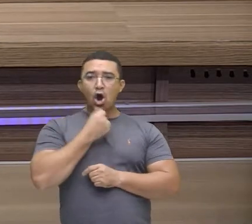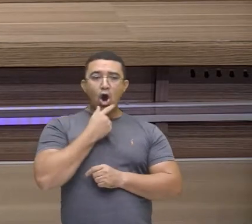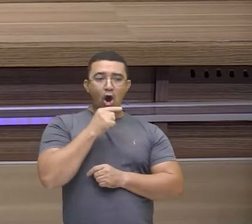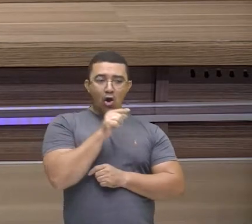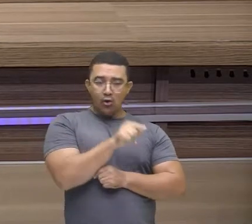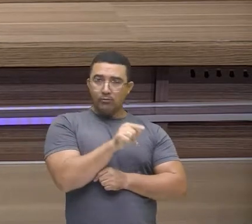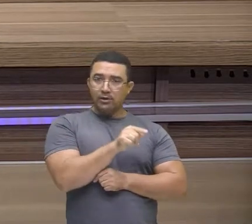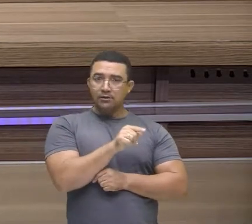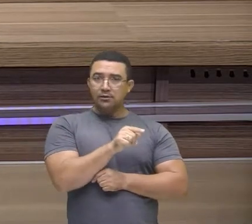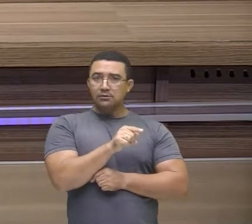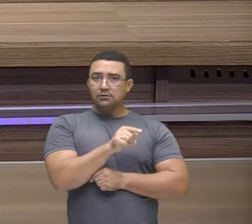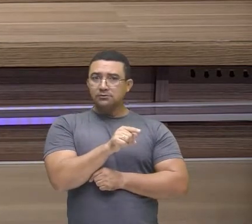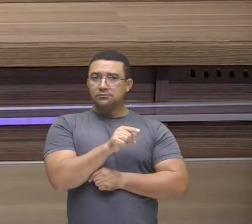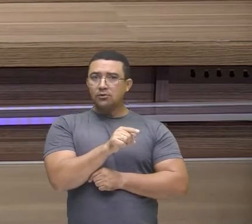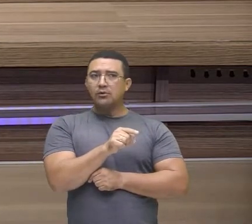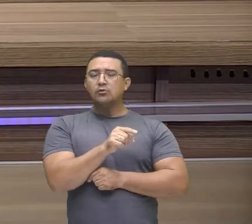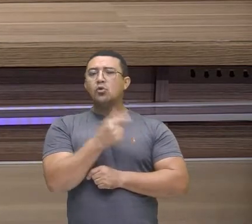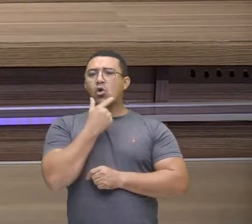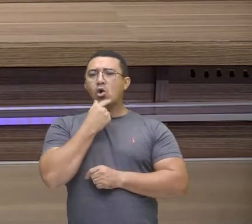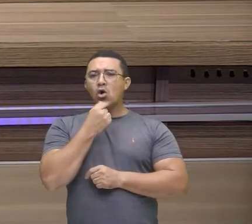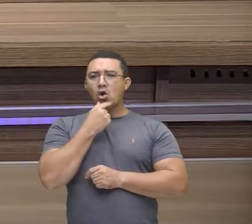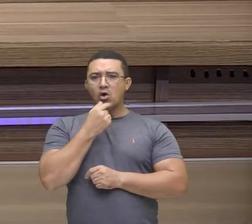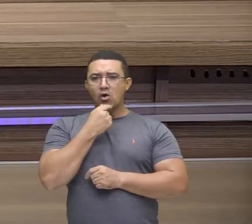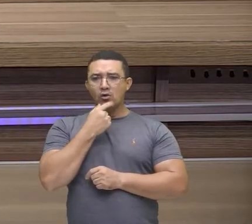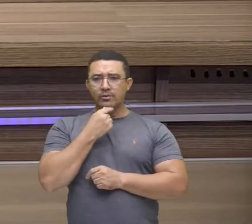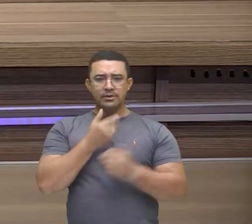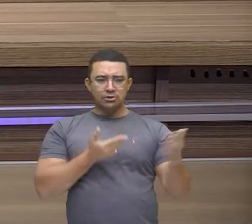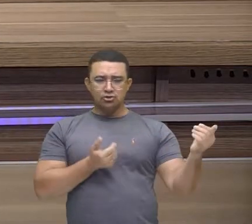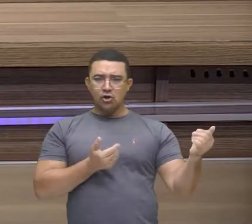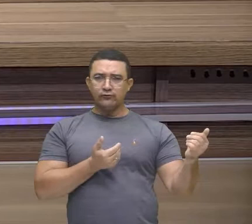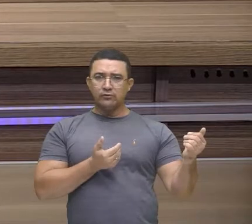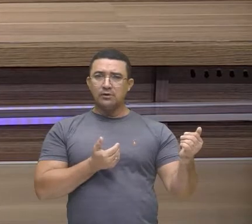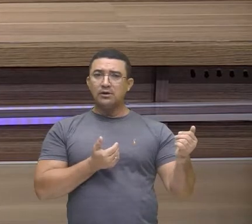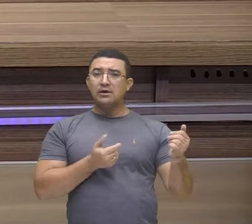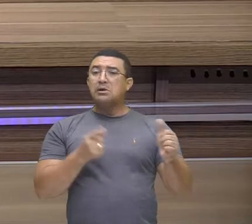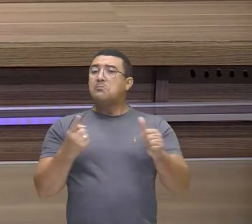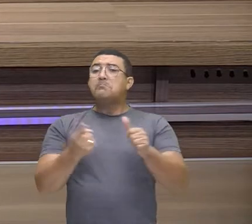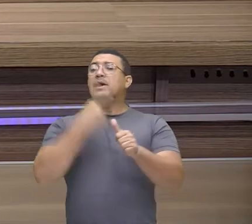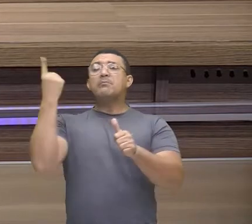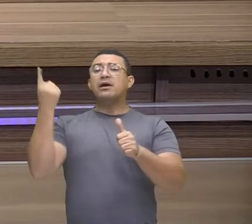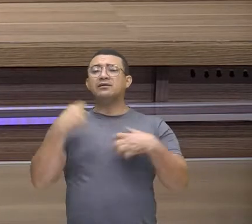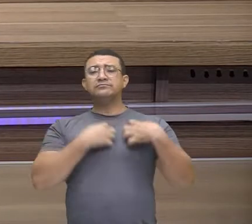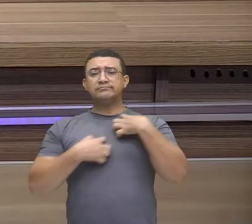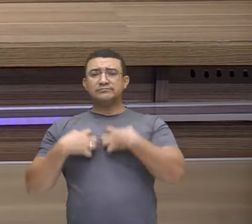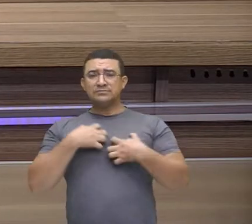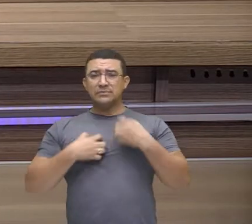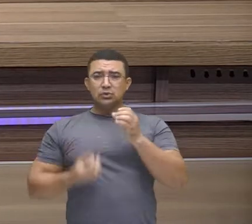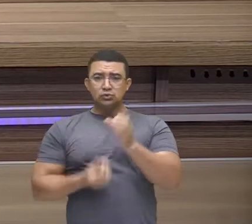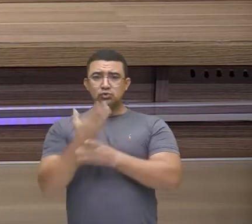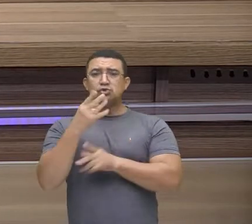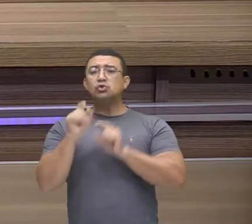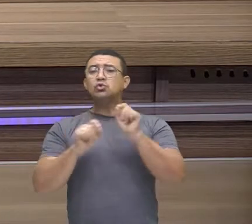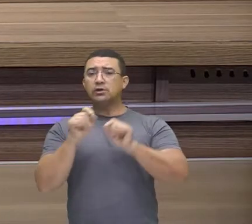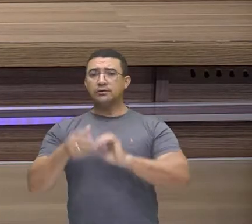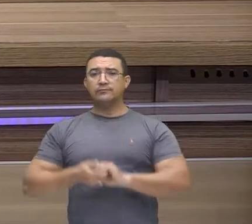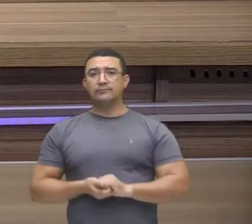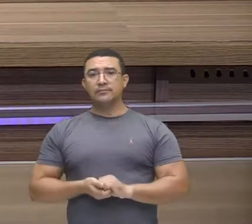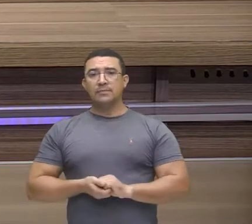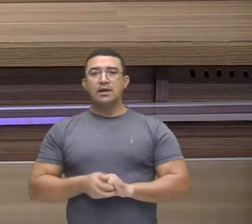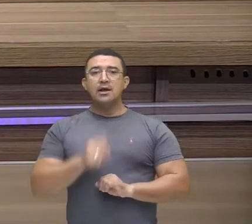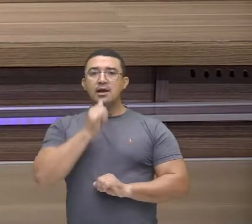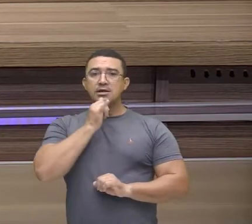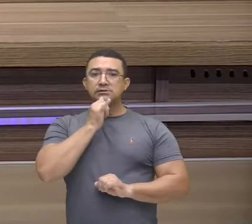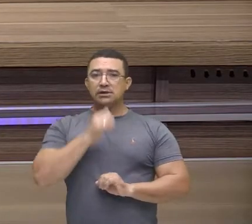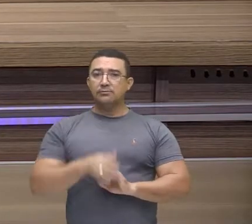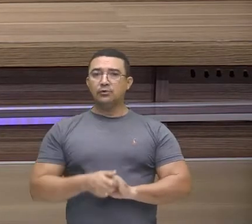quando a maioria percebe, a criança começa um dos primeiros conflitos da pré-adolescência. É quando o botão do